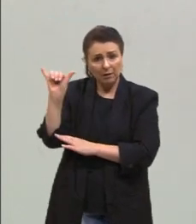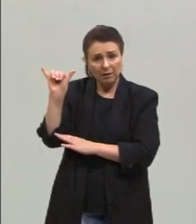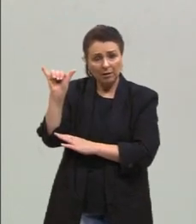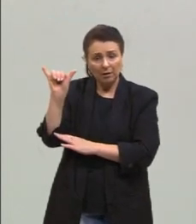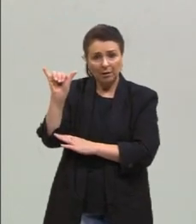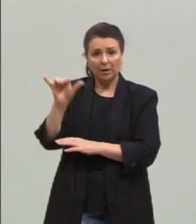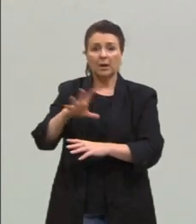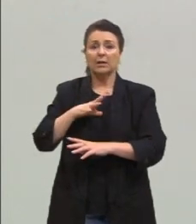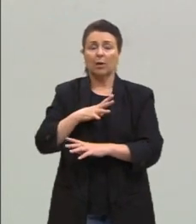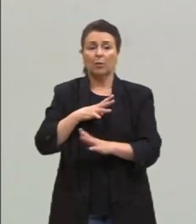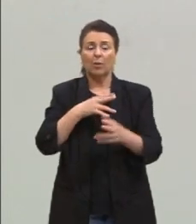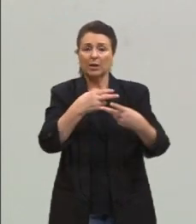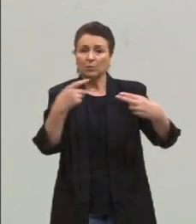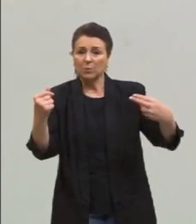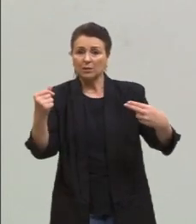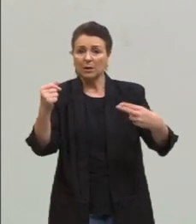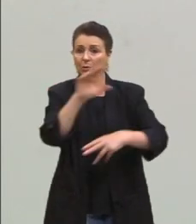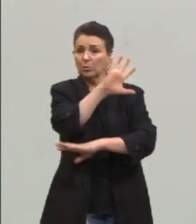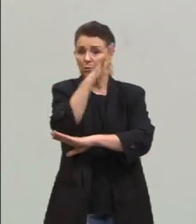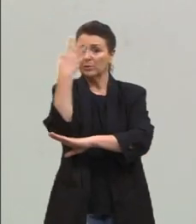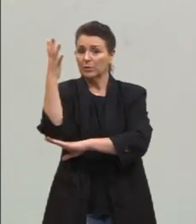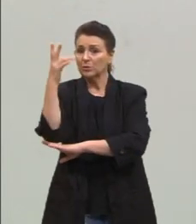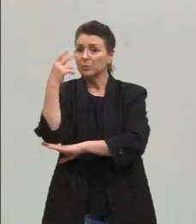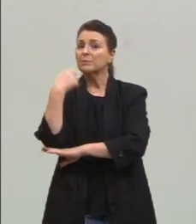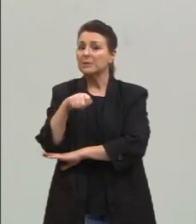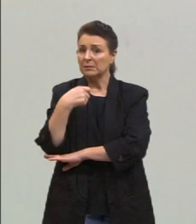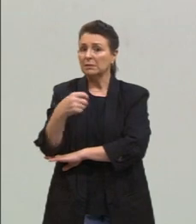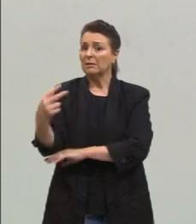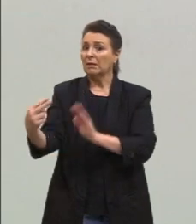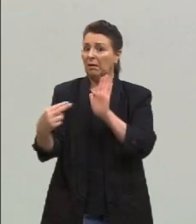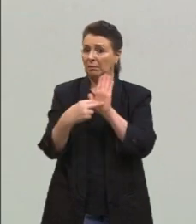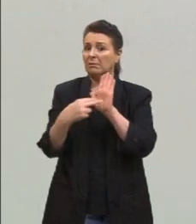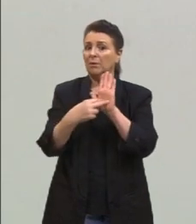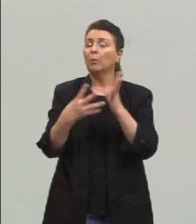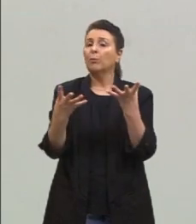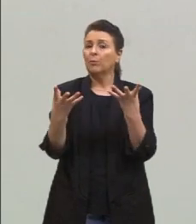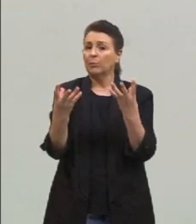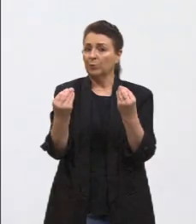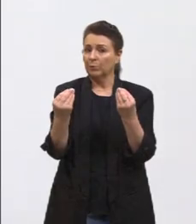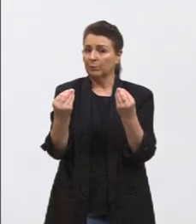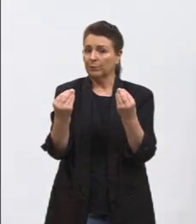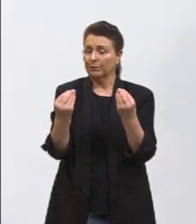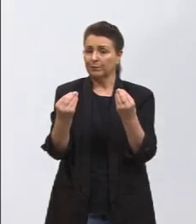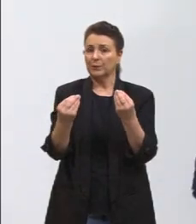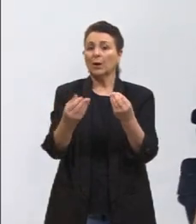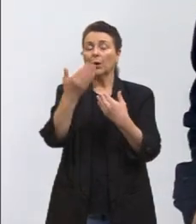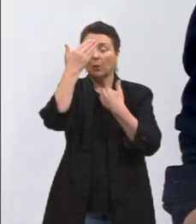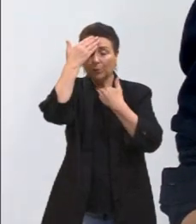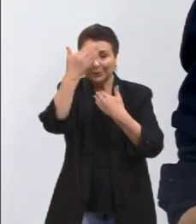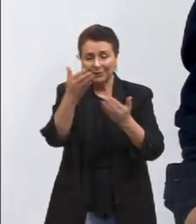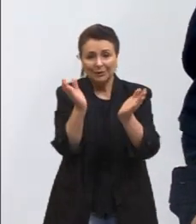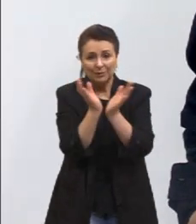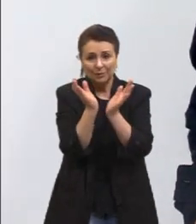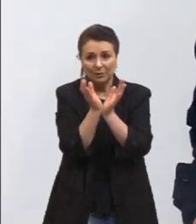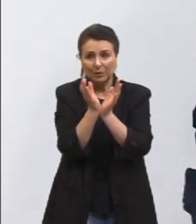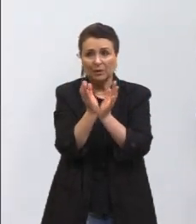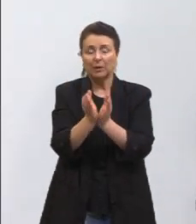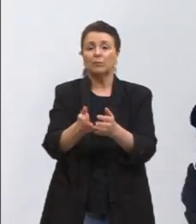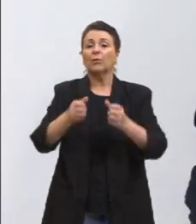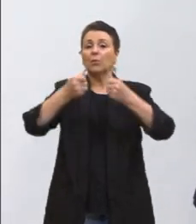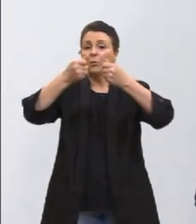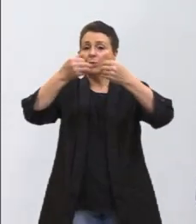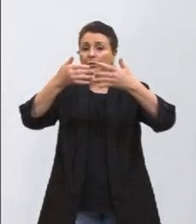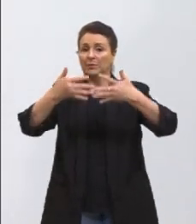mais urgentes da atualidade Obrigado colegas também iremos discutir hoje falar um pouquinho sobre